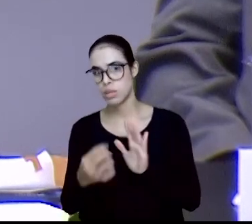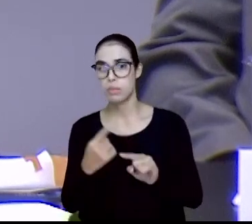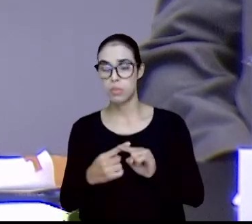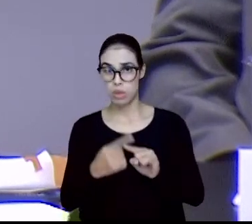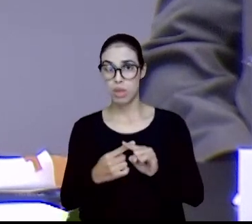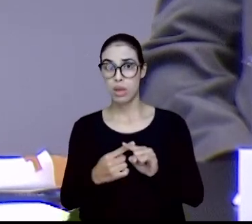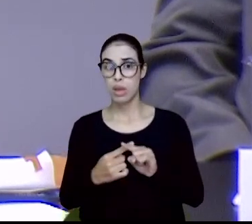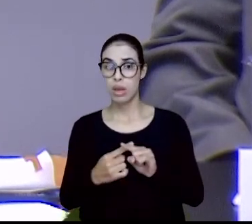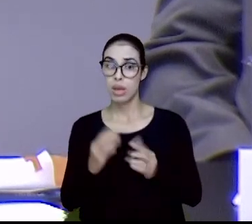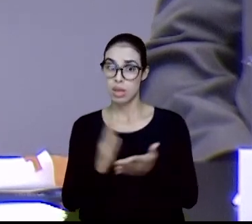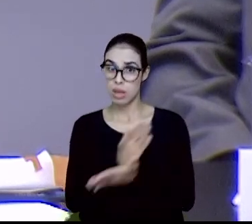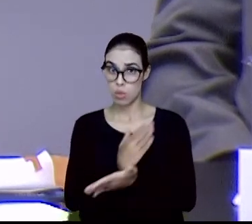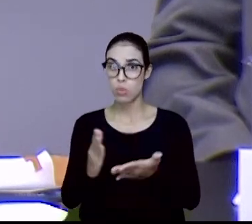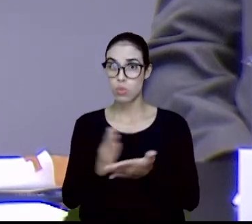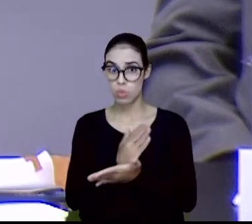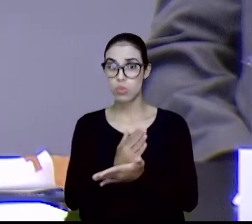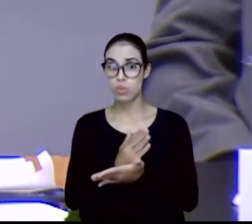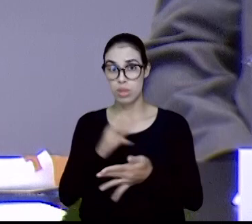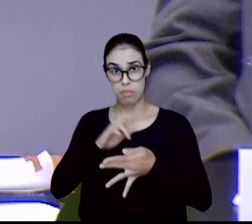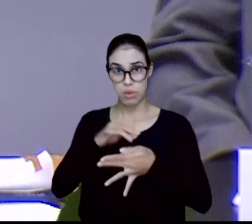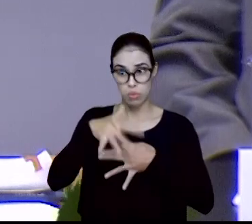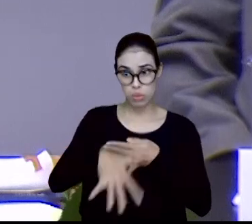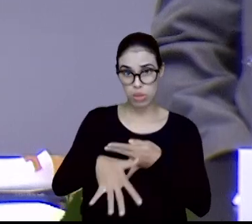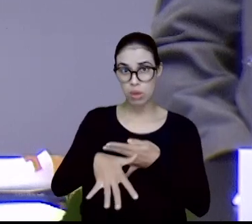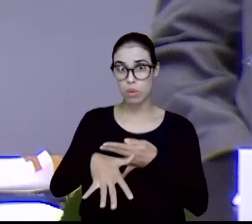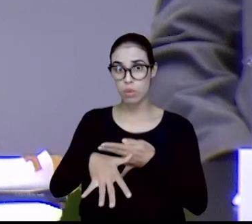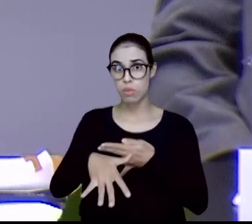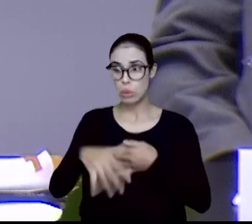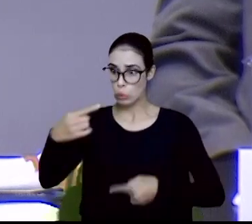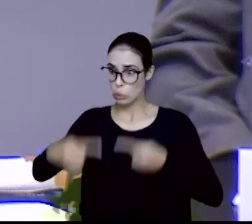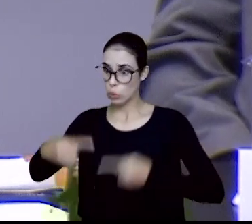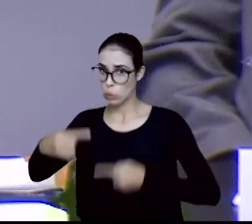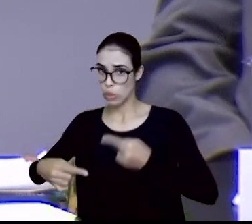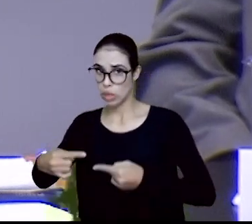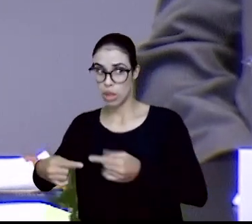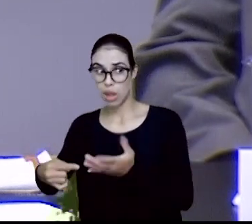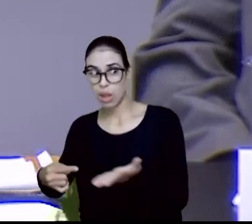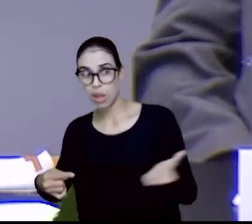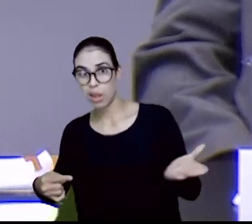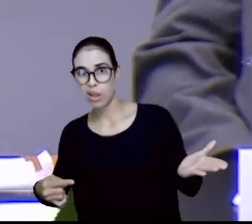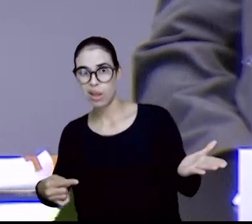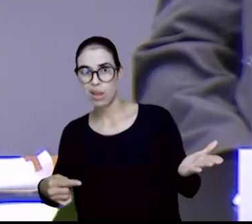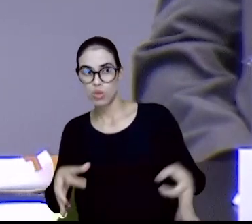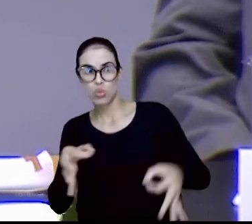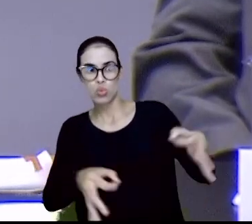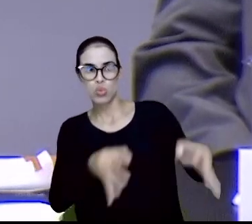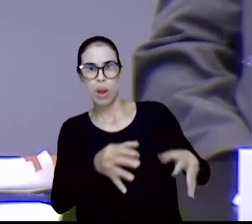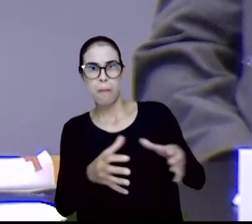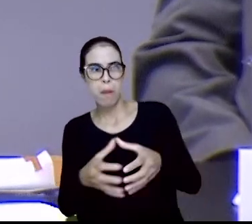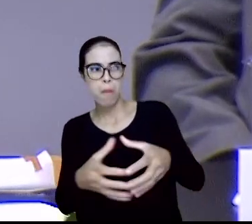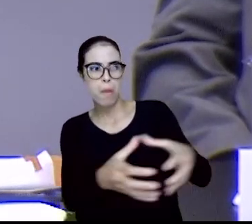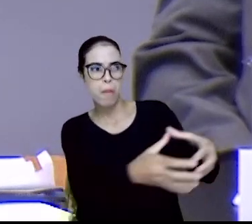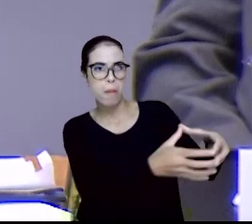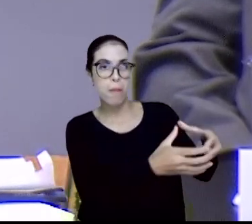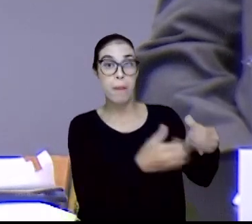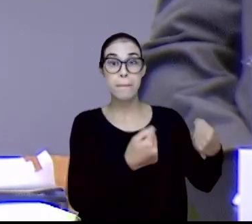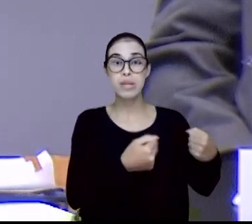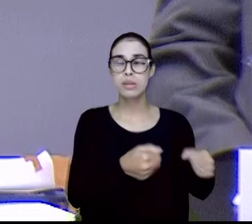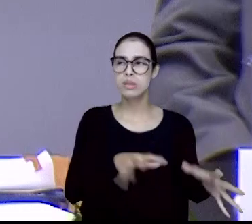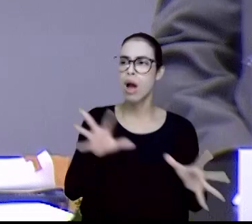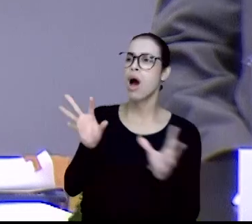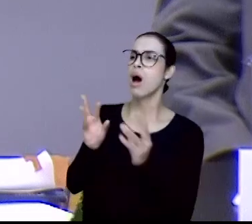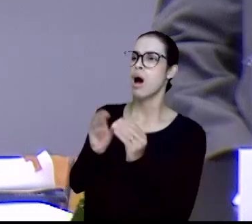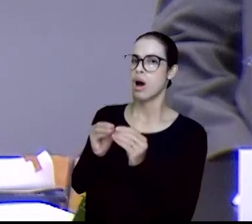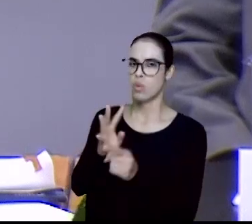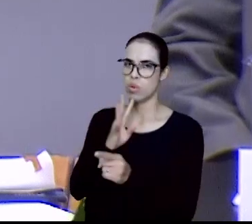direta, para que os tribunais saibam qual é a tese jurídica vinculante. Felizmente, isso houve muita